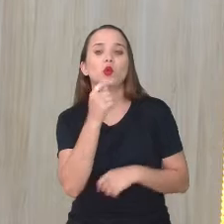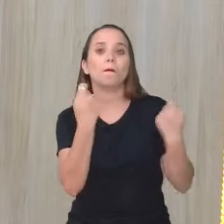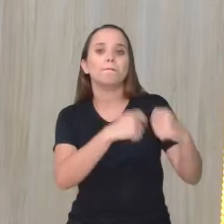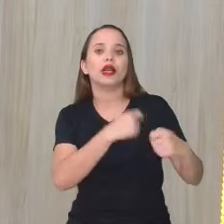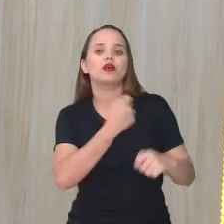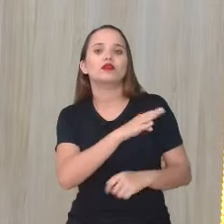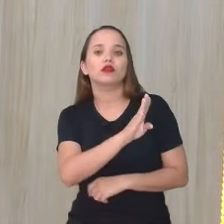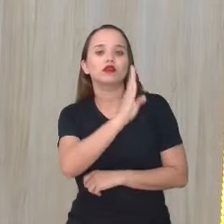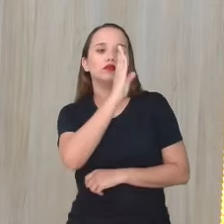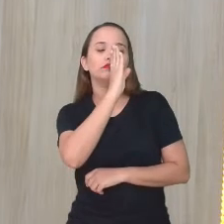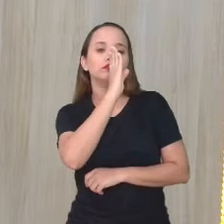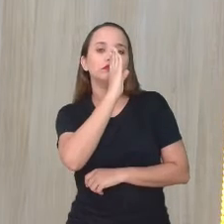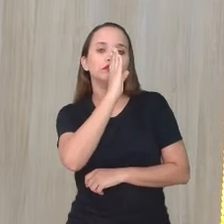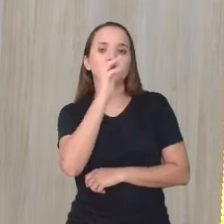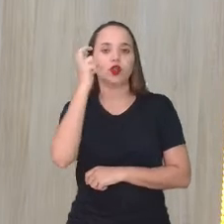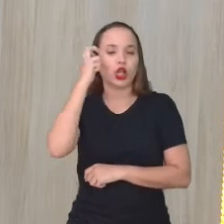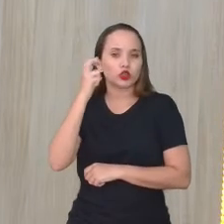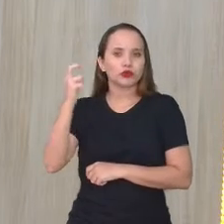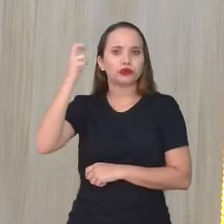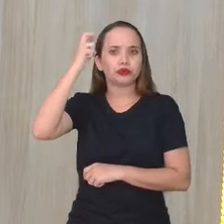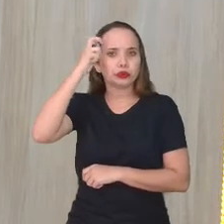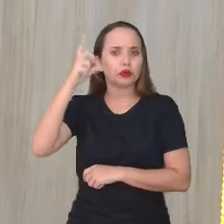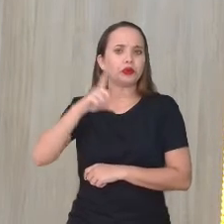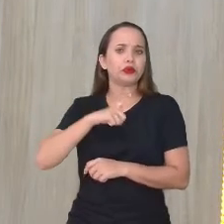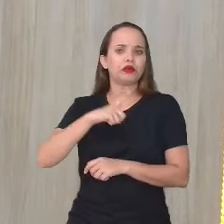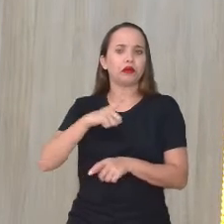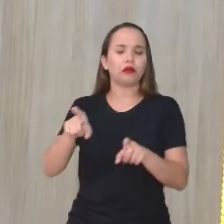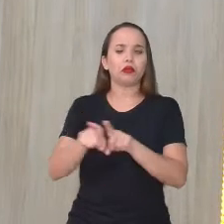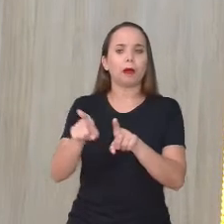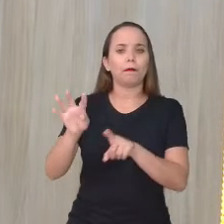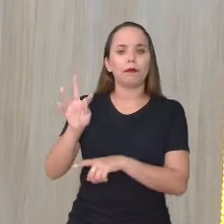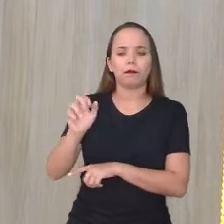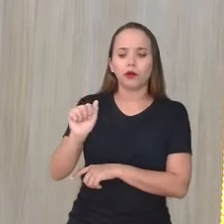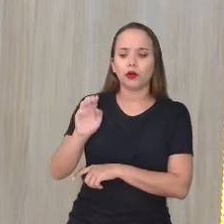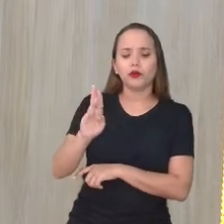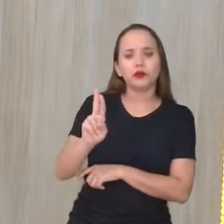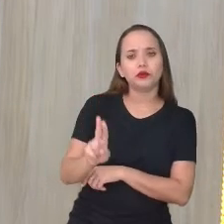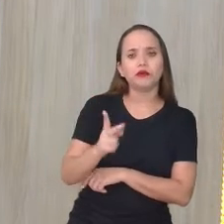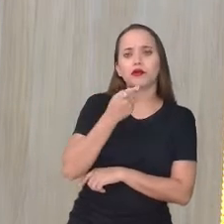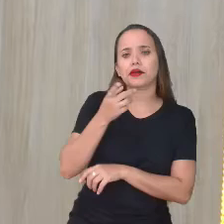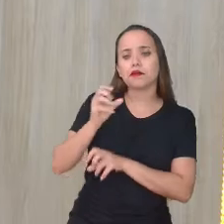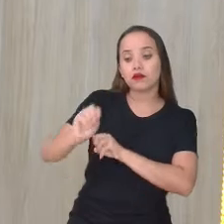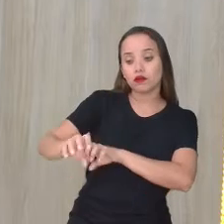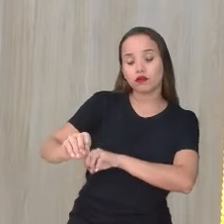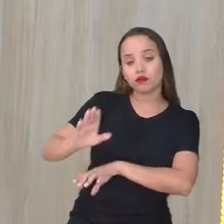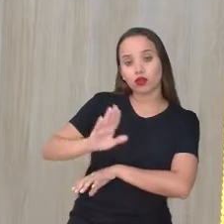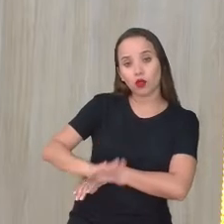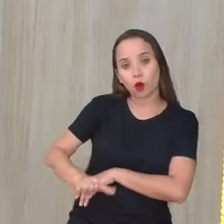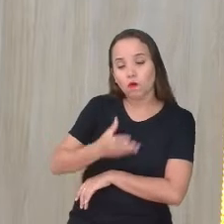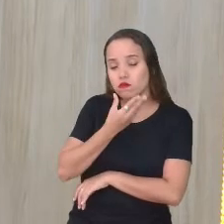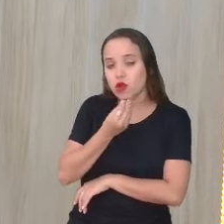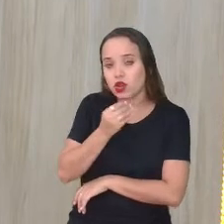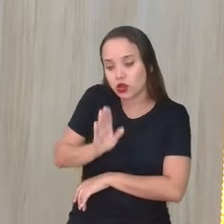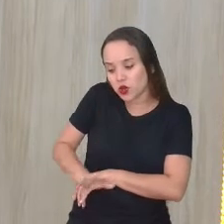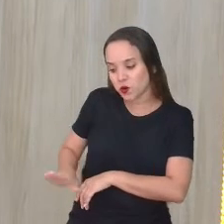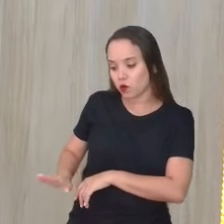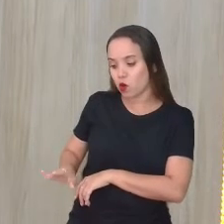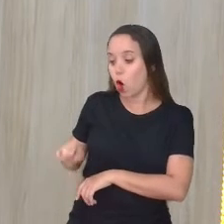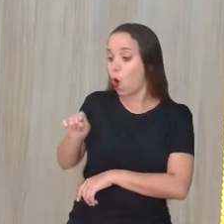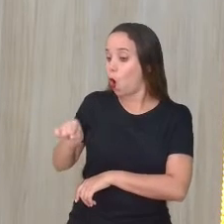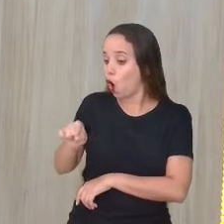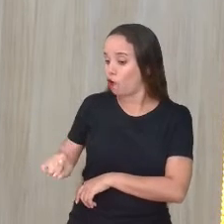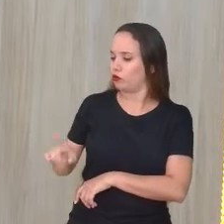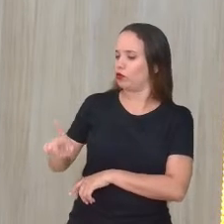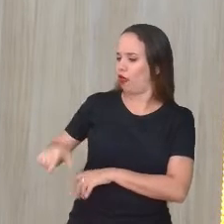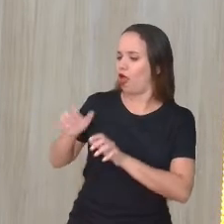várias culturas, por vários tabus que dizem, que ensinam ao menino desde pequeno do que é ser homem.